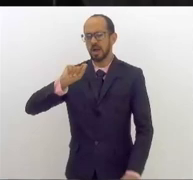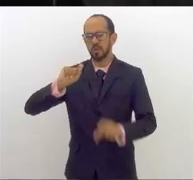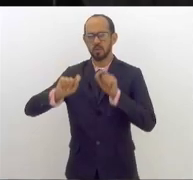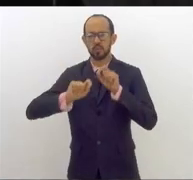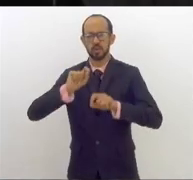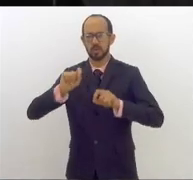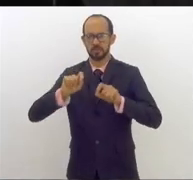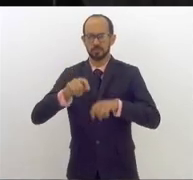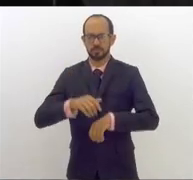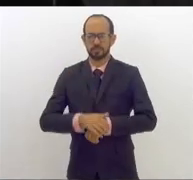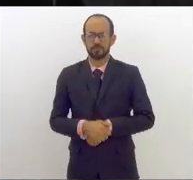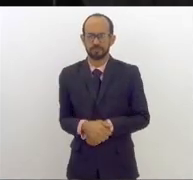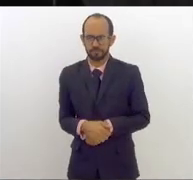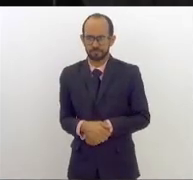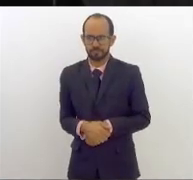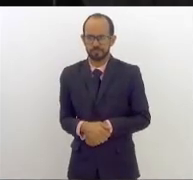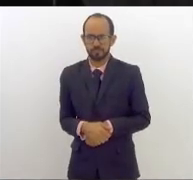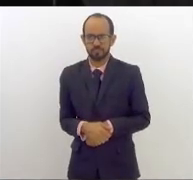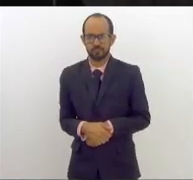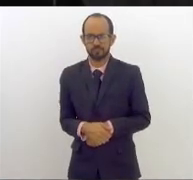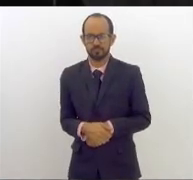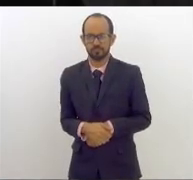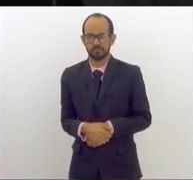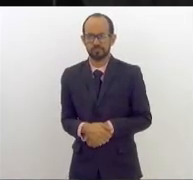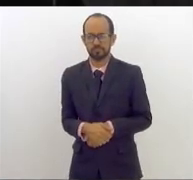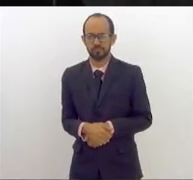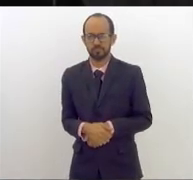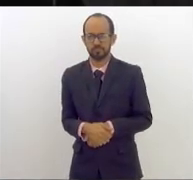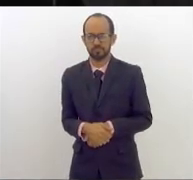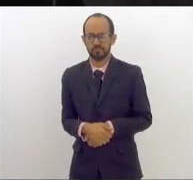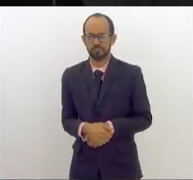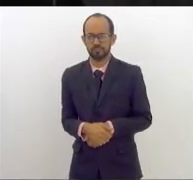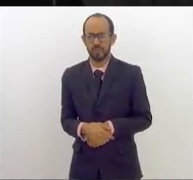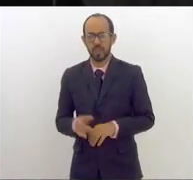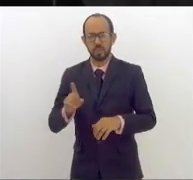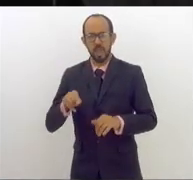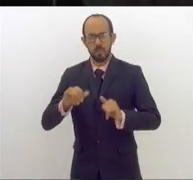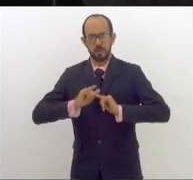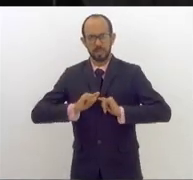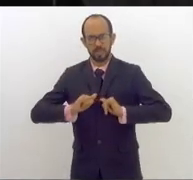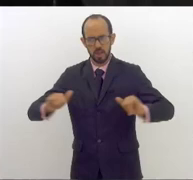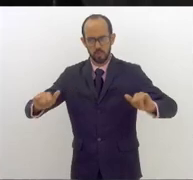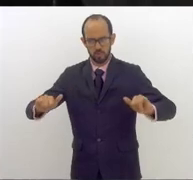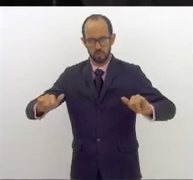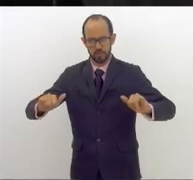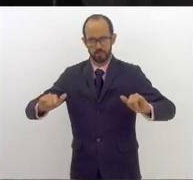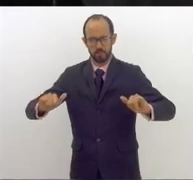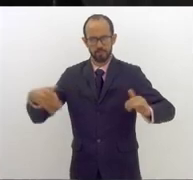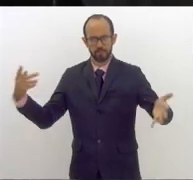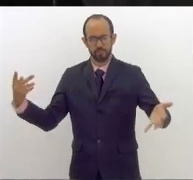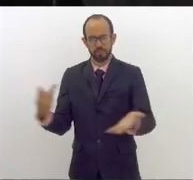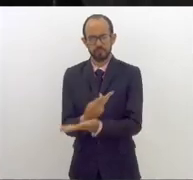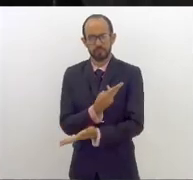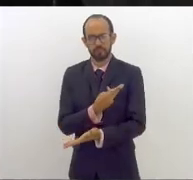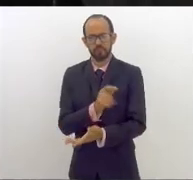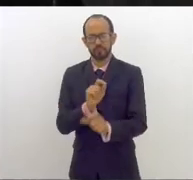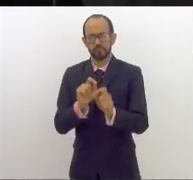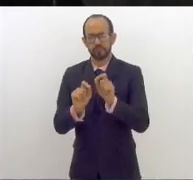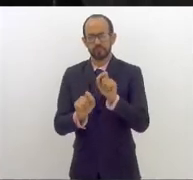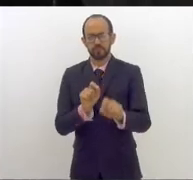uma menção na forma de denúncia há um episódio